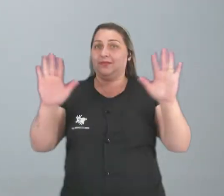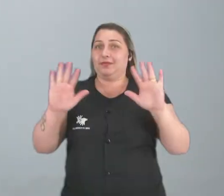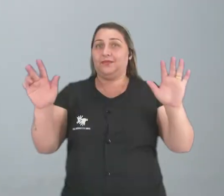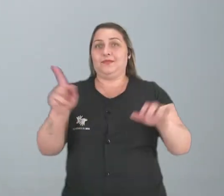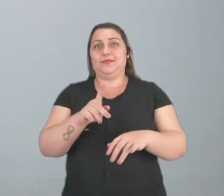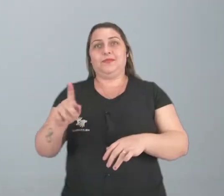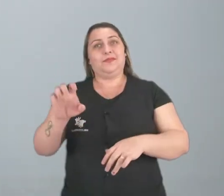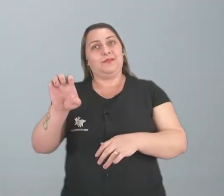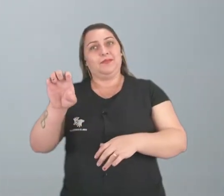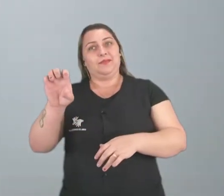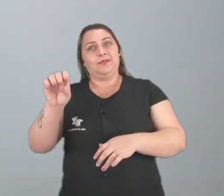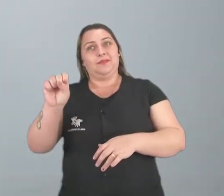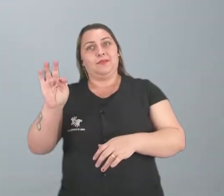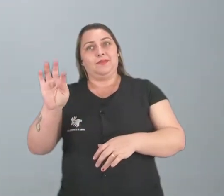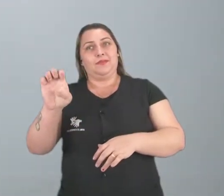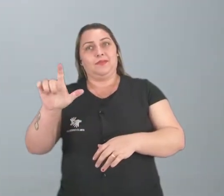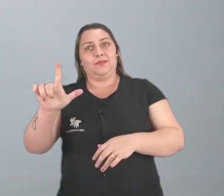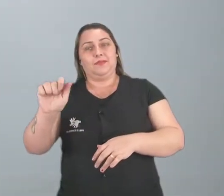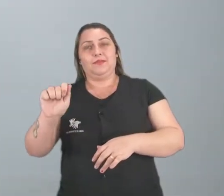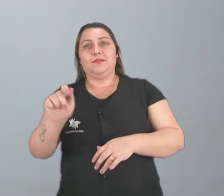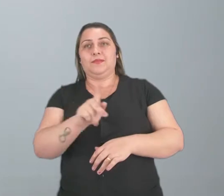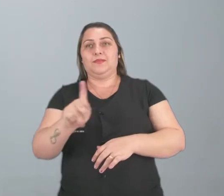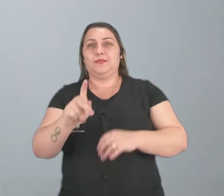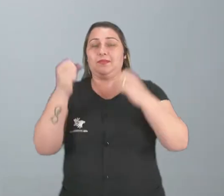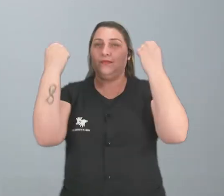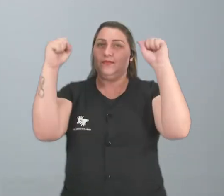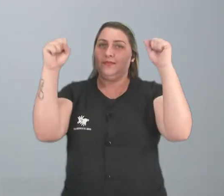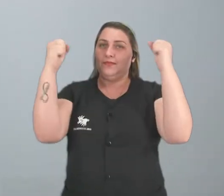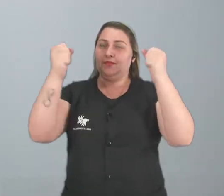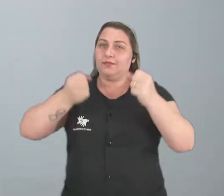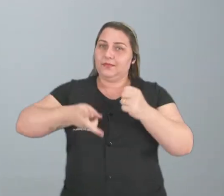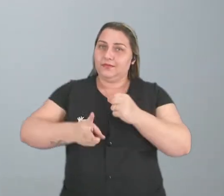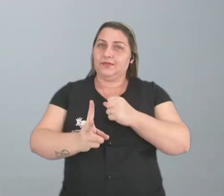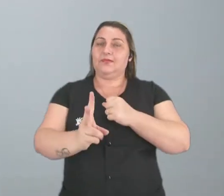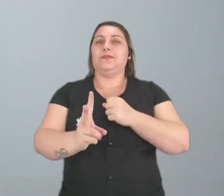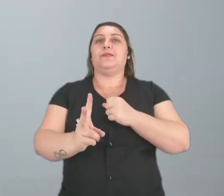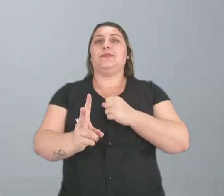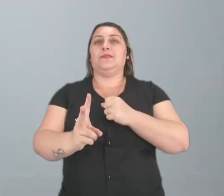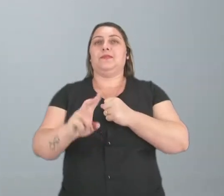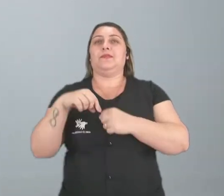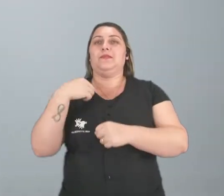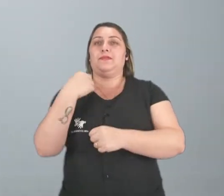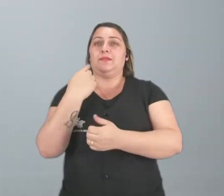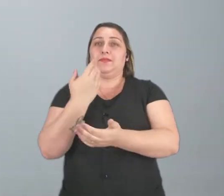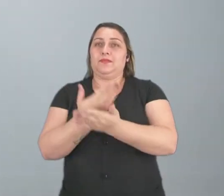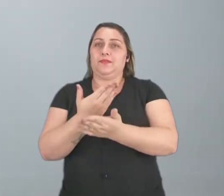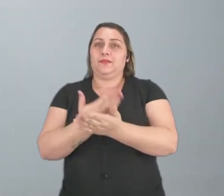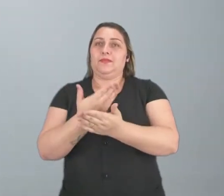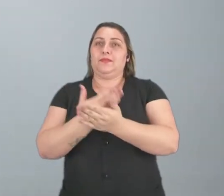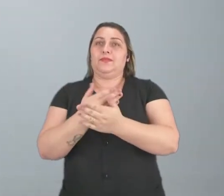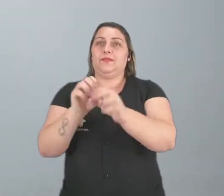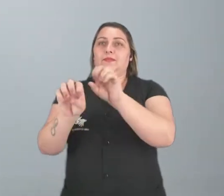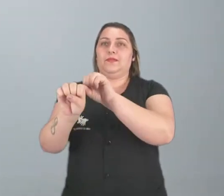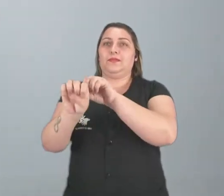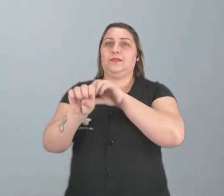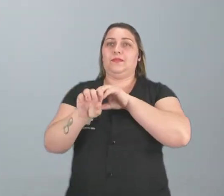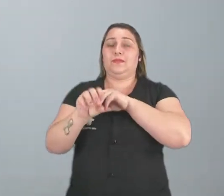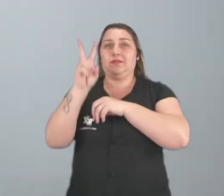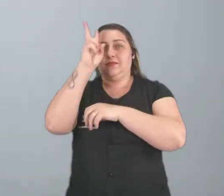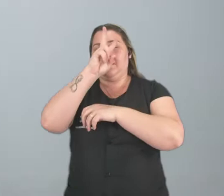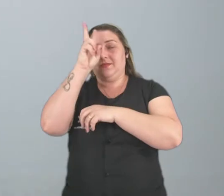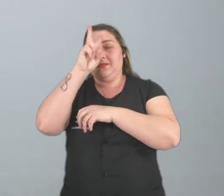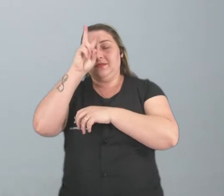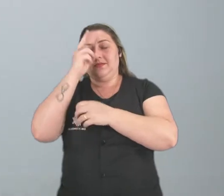Olá, eu sou a professora Estela, professora de Educação Física, e nós vamos dar continuidade às nossas aulas EAD. Lembra que na nossa